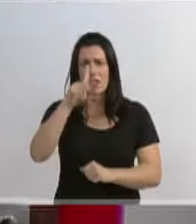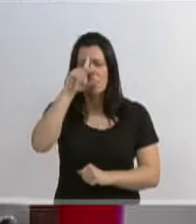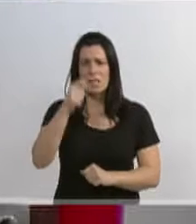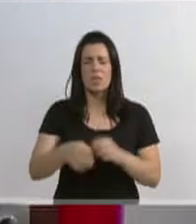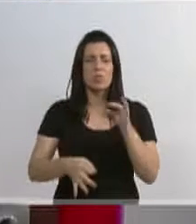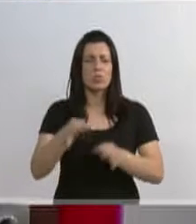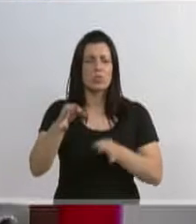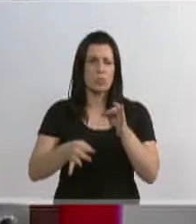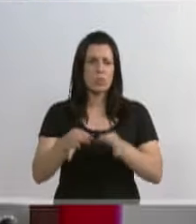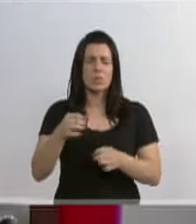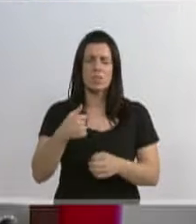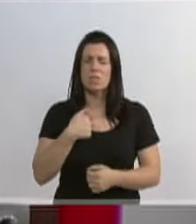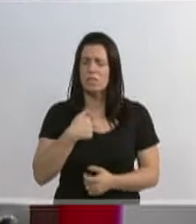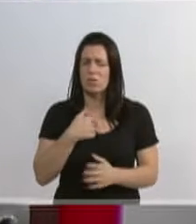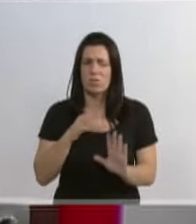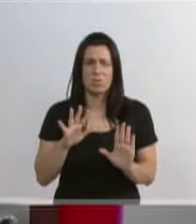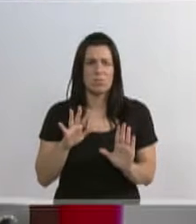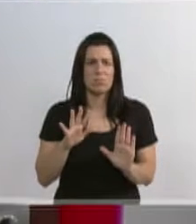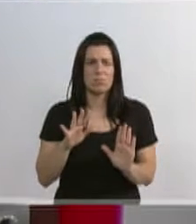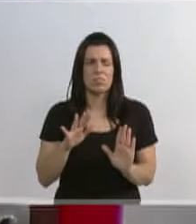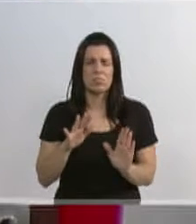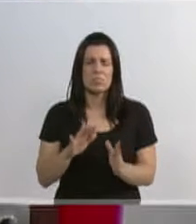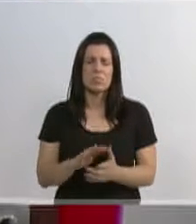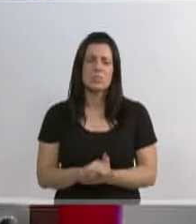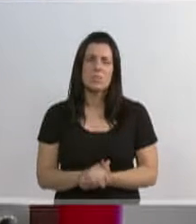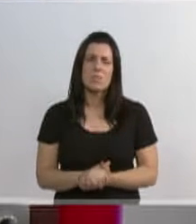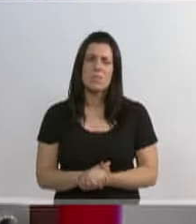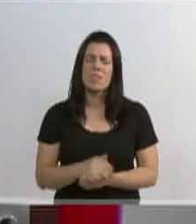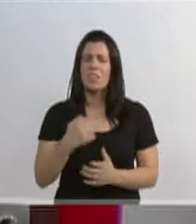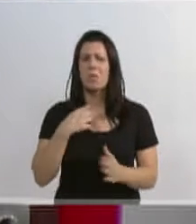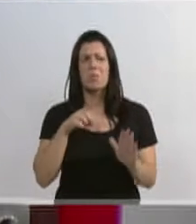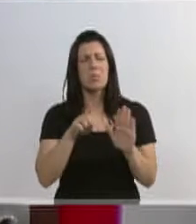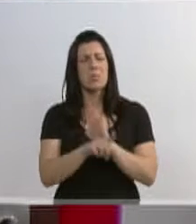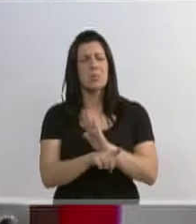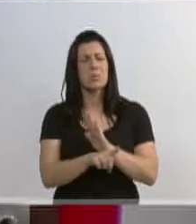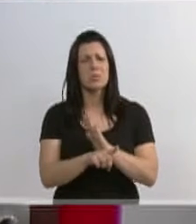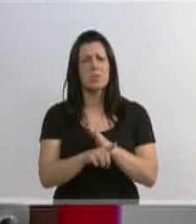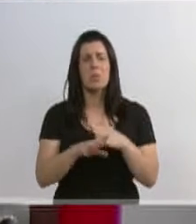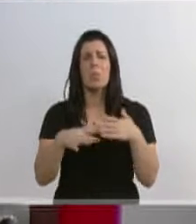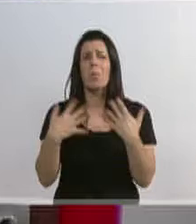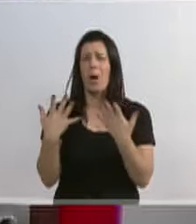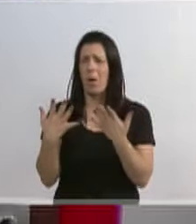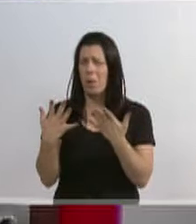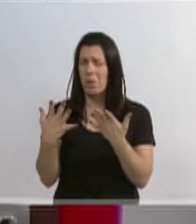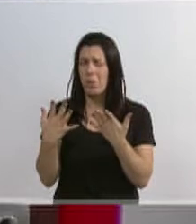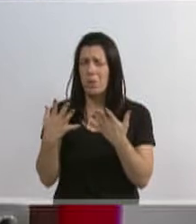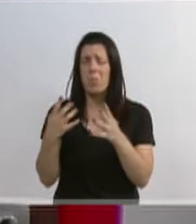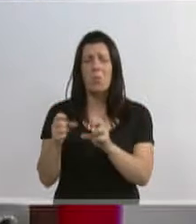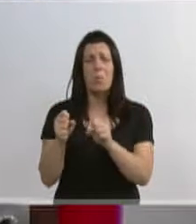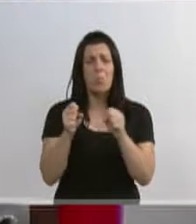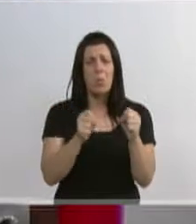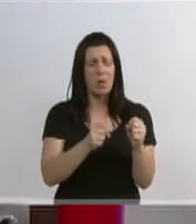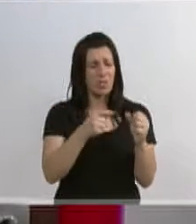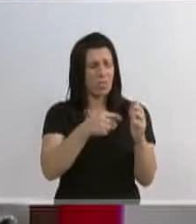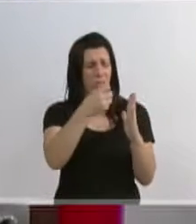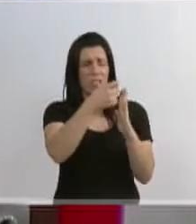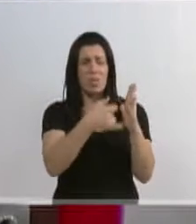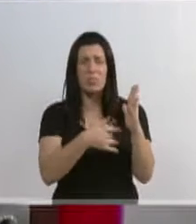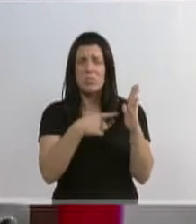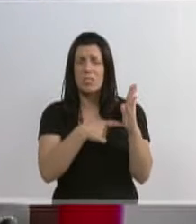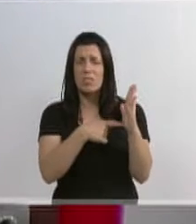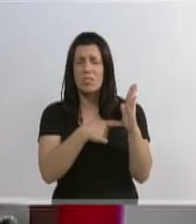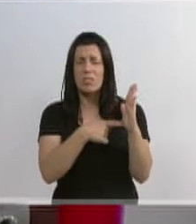que nos coubesse, eu fico perguntando, qual o poder de efetividade, com todo respeito, se a gente aprovasse uma moção, o que